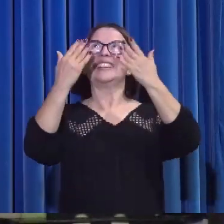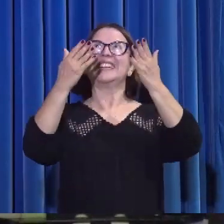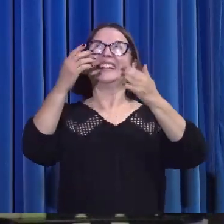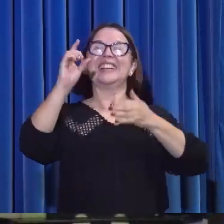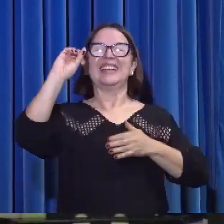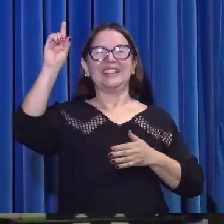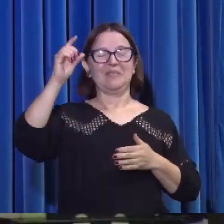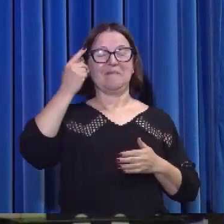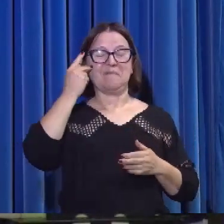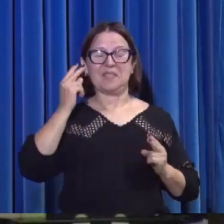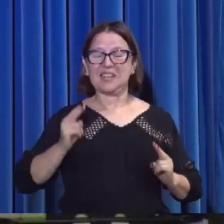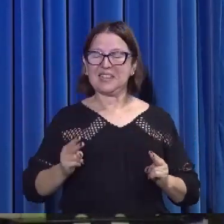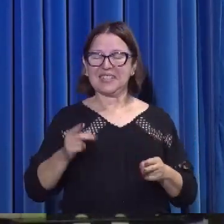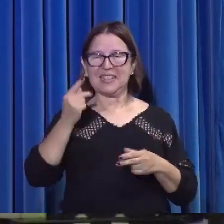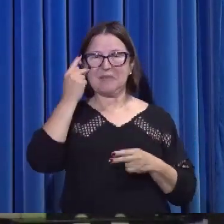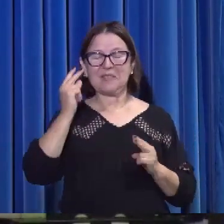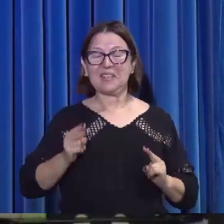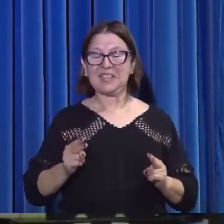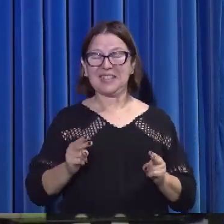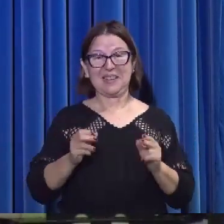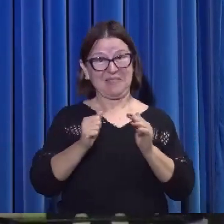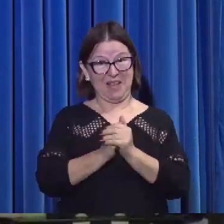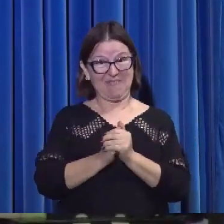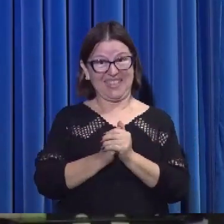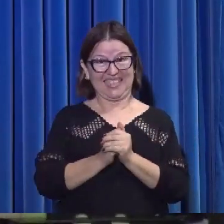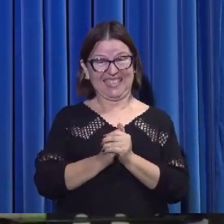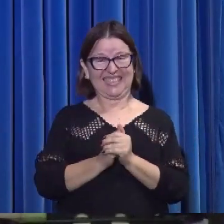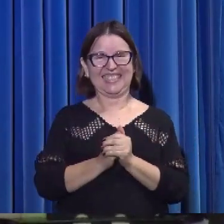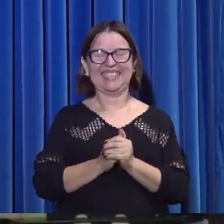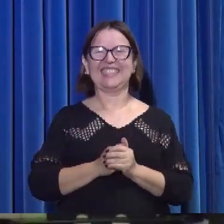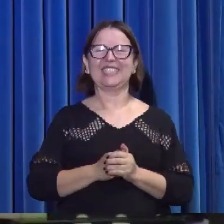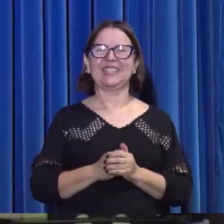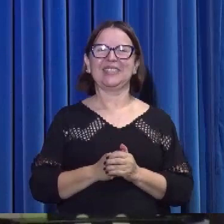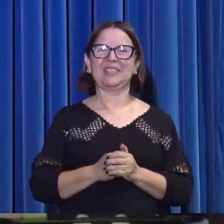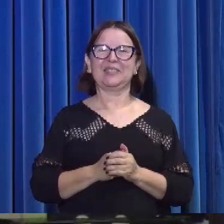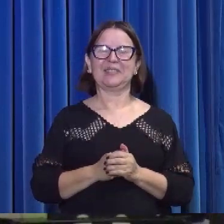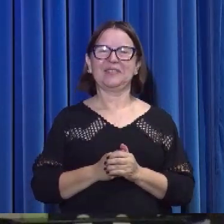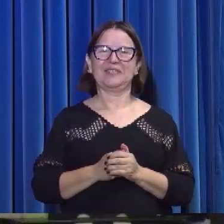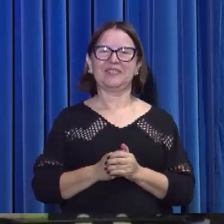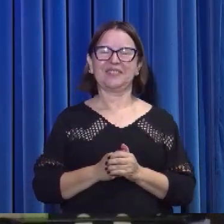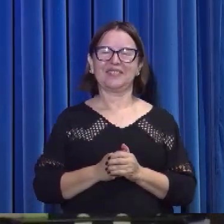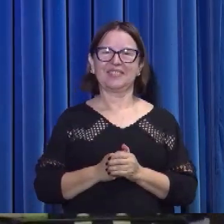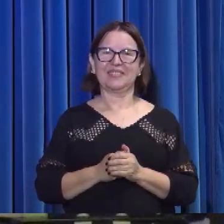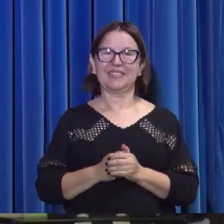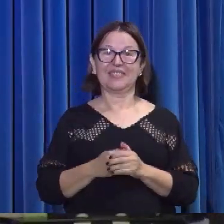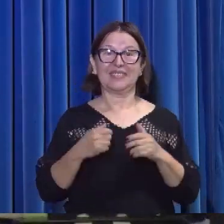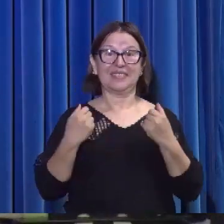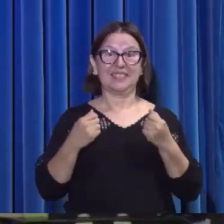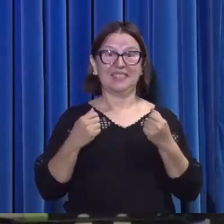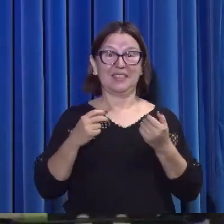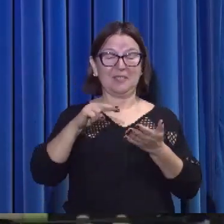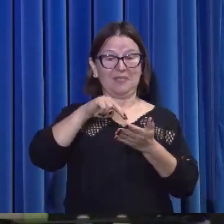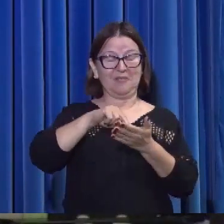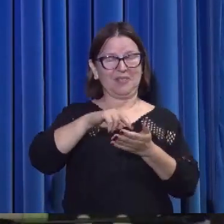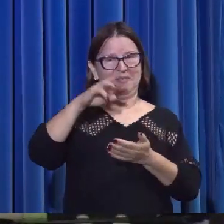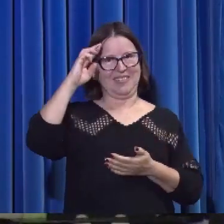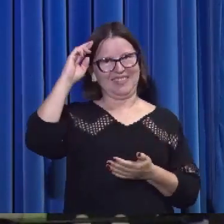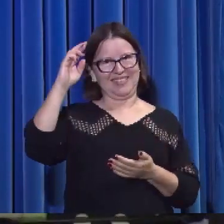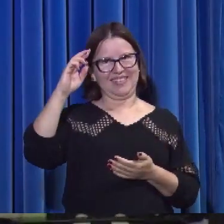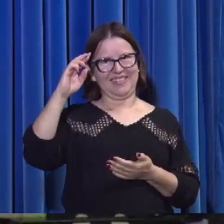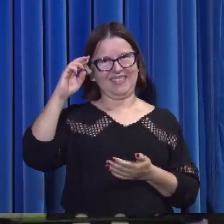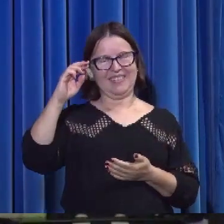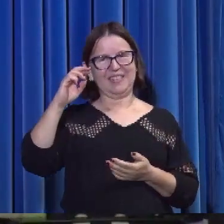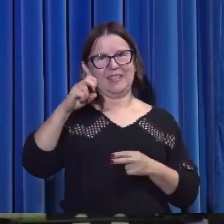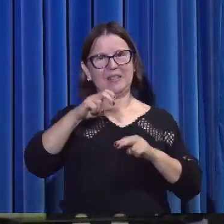para sempre. Amém, meus irmãos? Vamos olhar para o Senhor, para aquilo que Ele fez